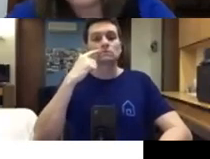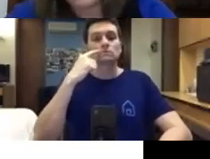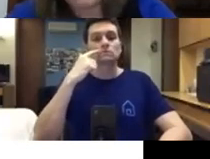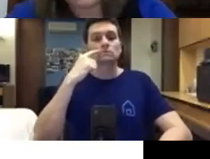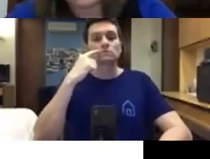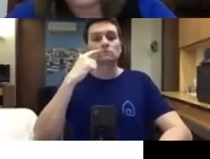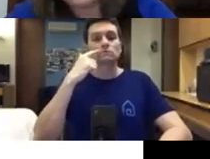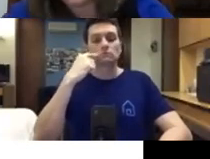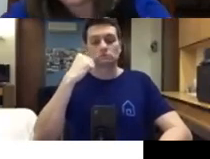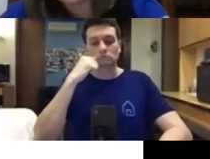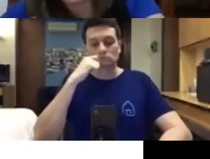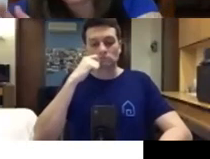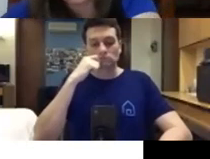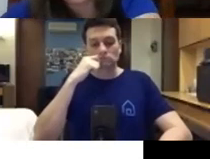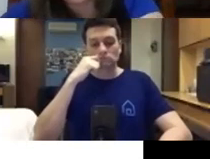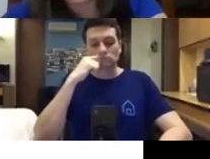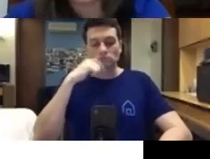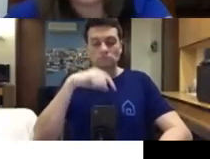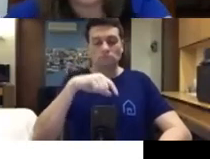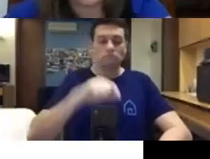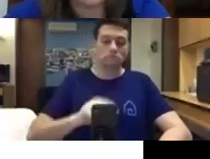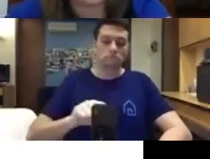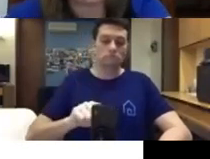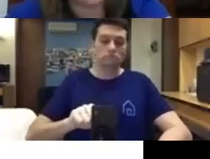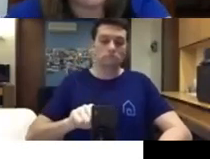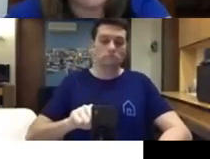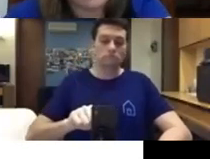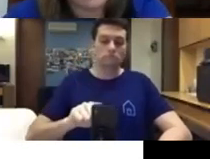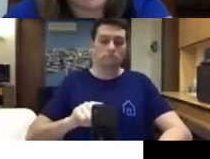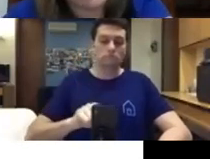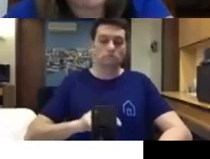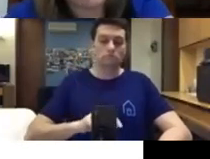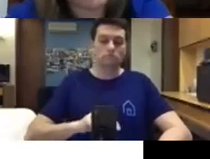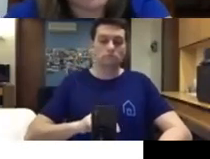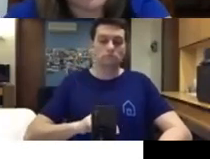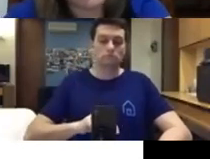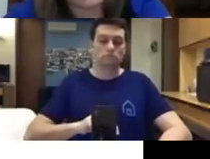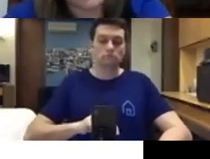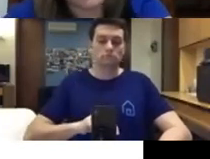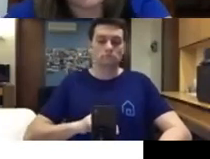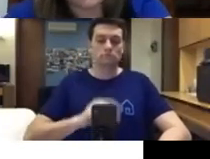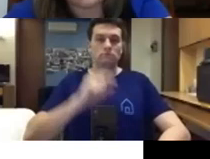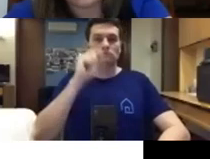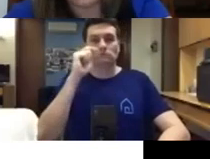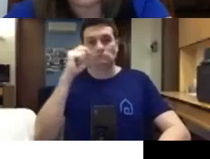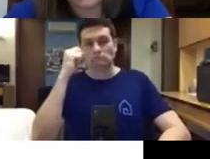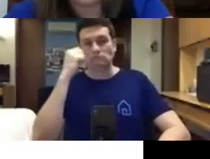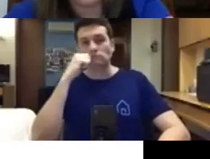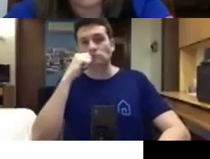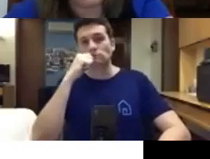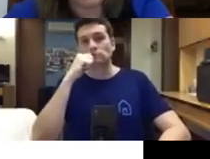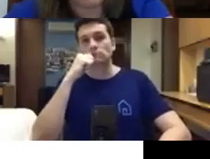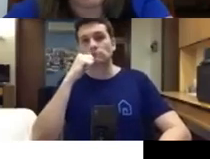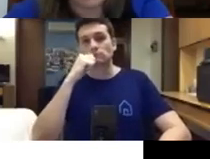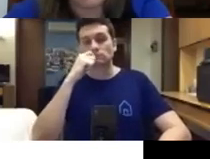temperatura, eu posso entender o que está acontecendo dentro desse concreto, né? Aqui, então, eu aplicaria uma técnica de elétrons